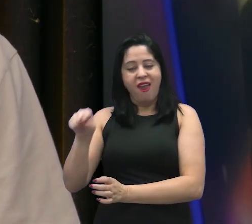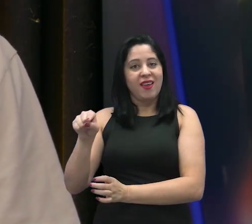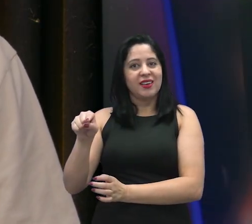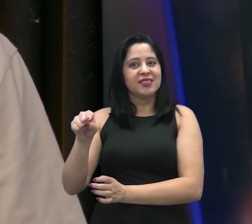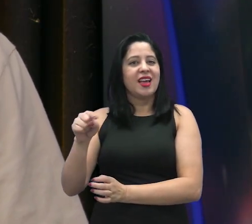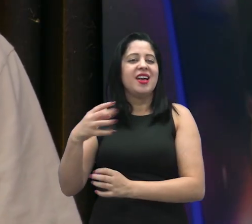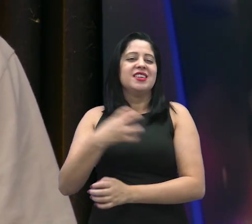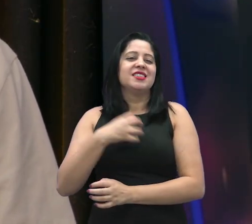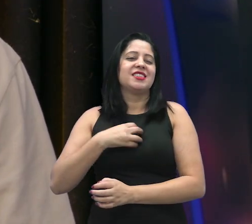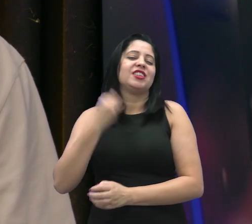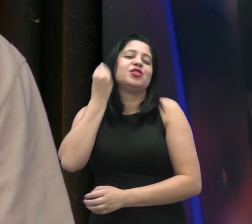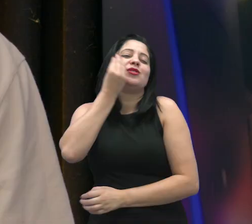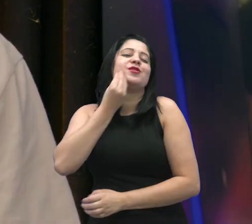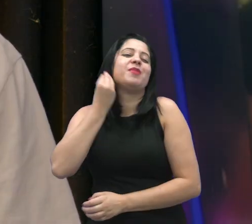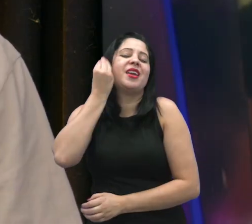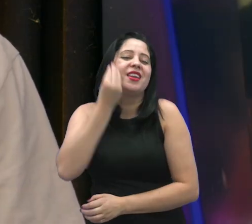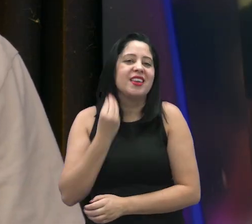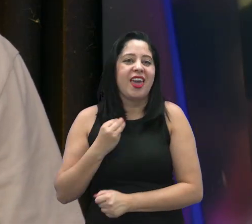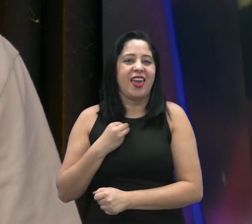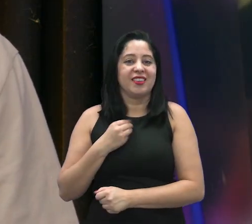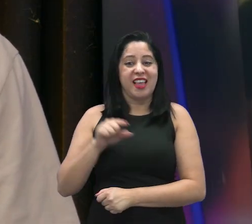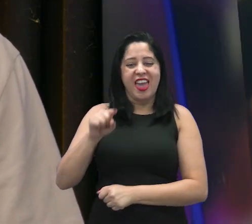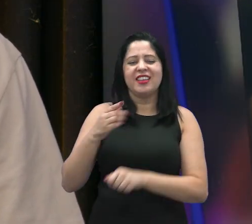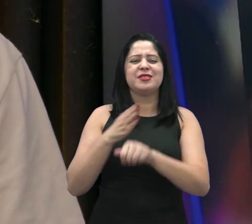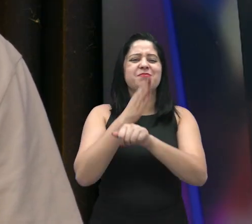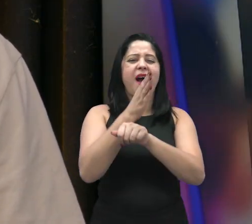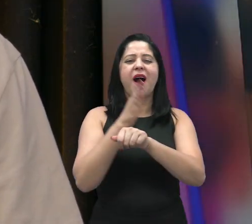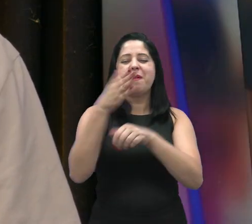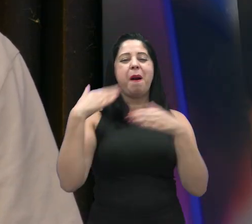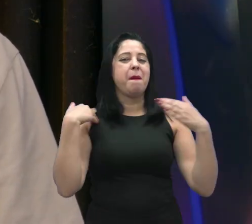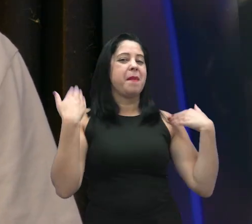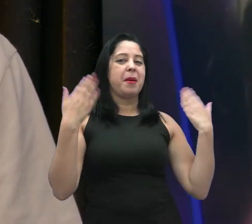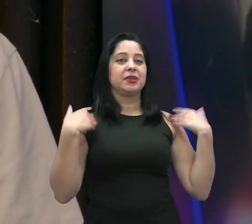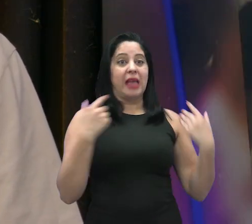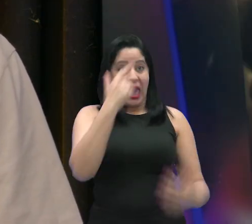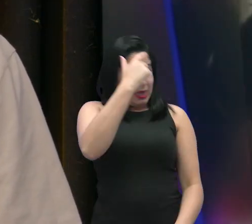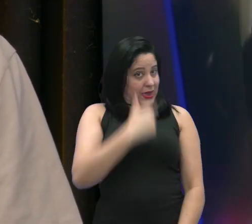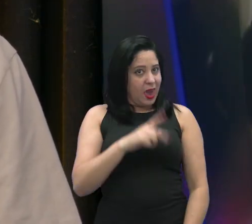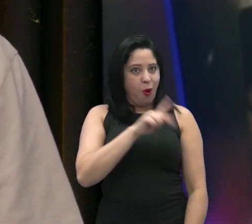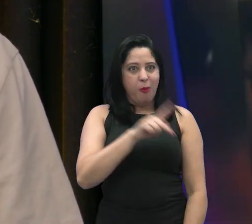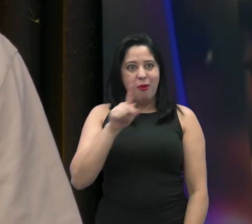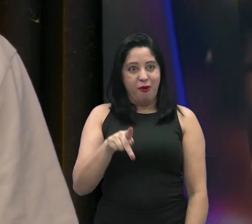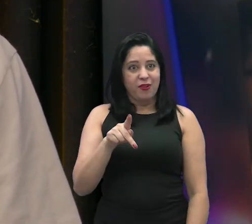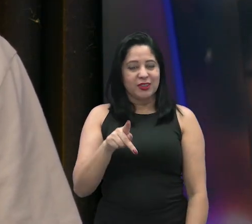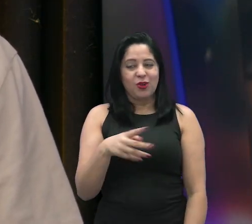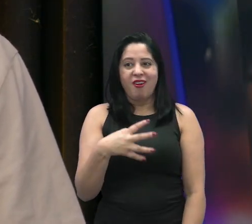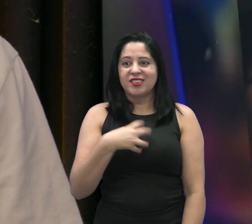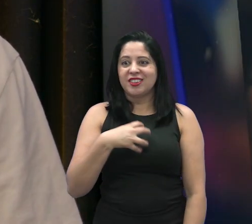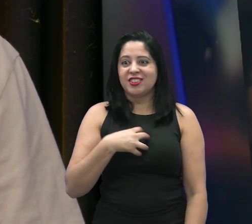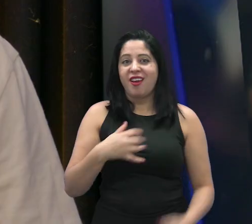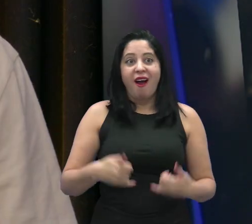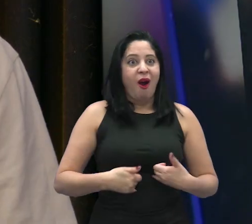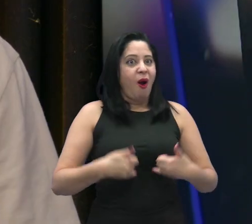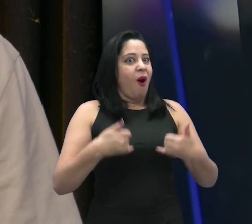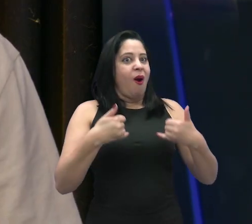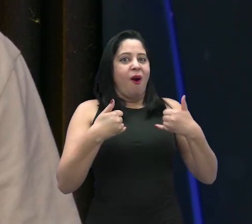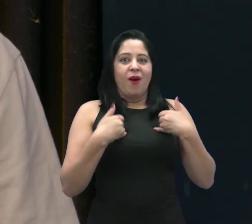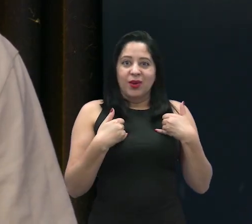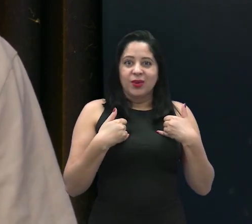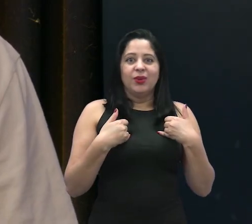única, onde eles passearam, puderam conhecer, fizeram várias apresentações, e para mim como coreógrafo foi muito realizador, assim, eu